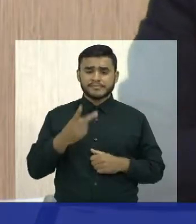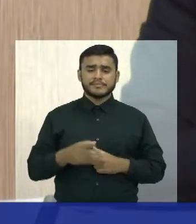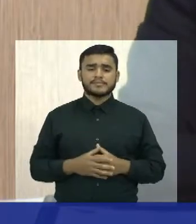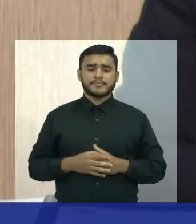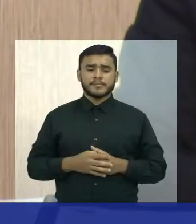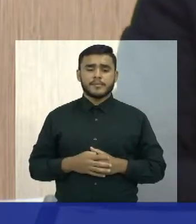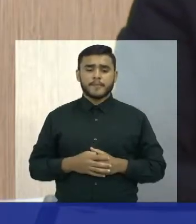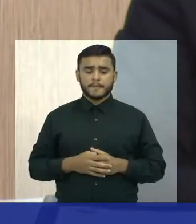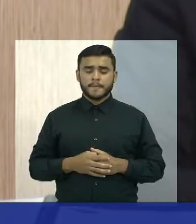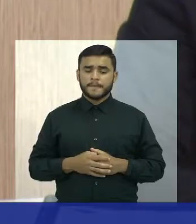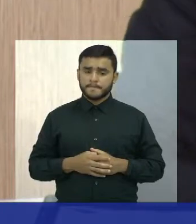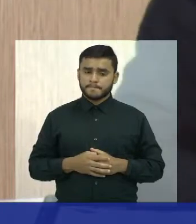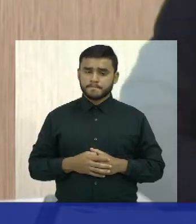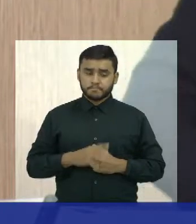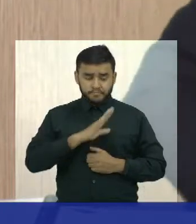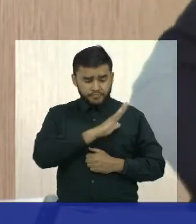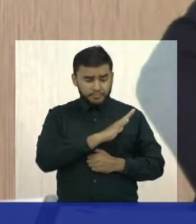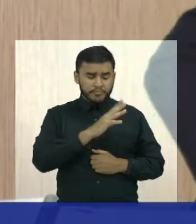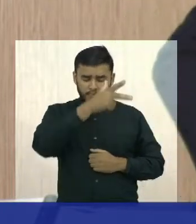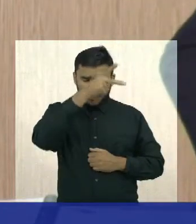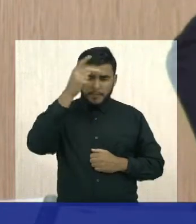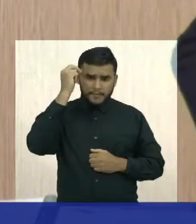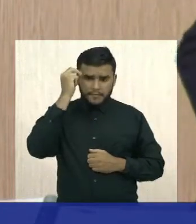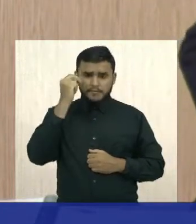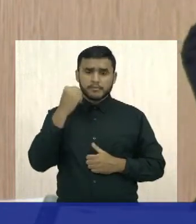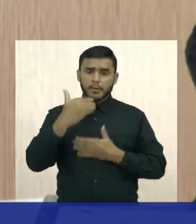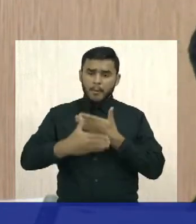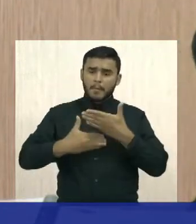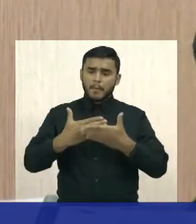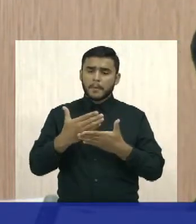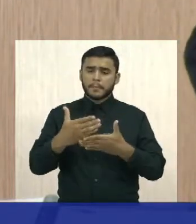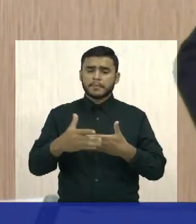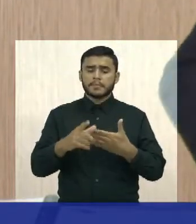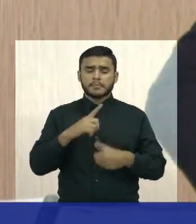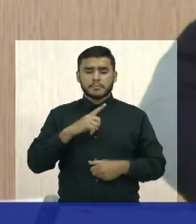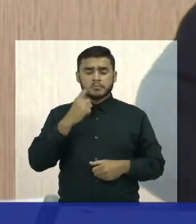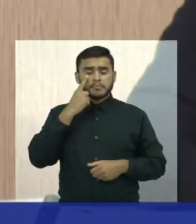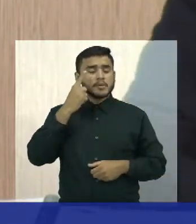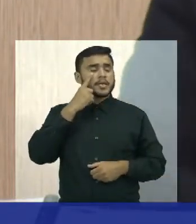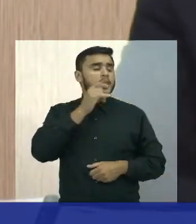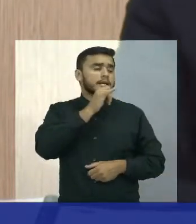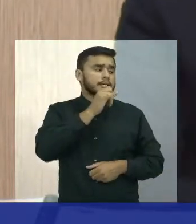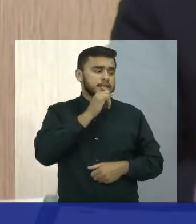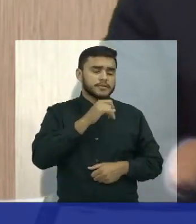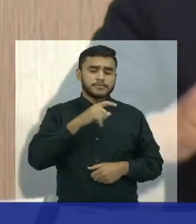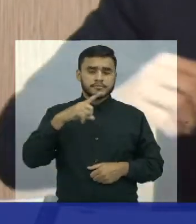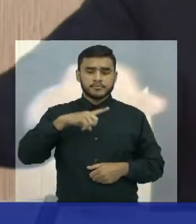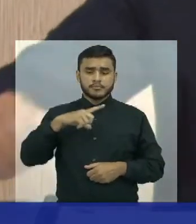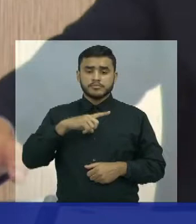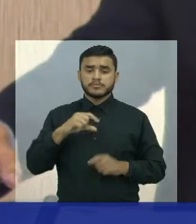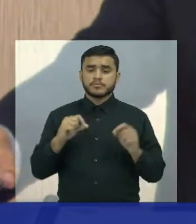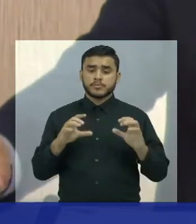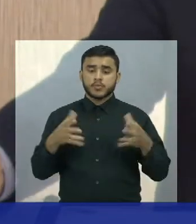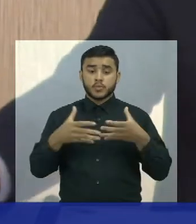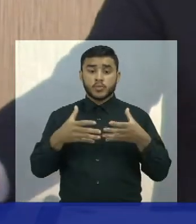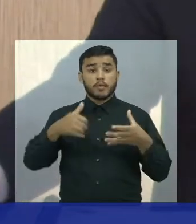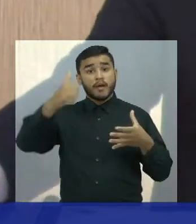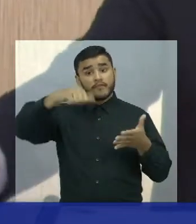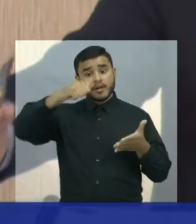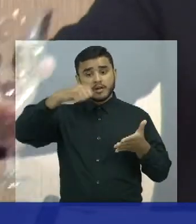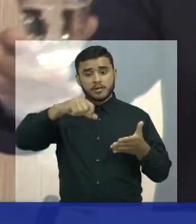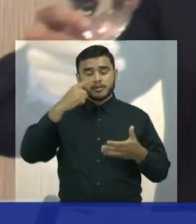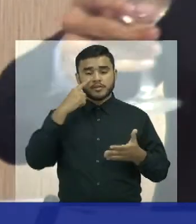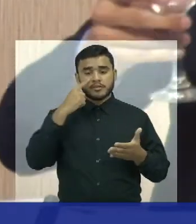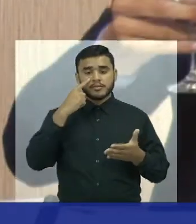A prefeitura, óbvio que nos seus processos de licenciamento, exige um parâmetro urbanístico que é taxa